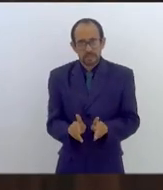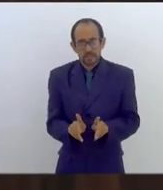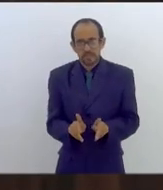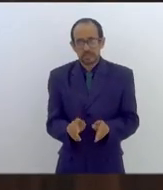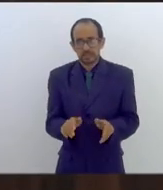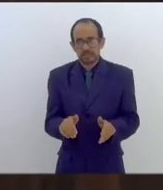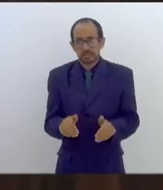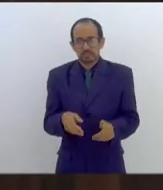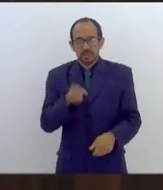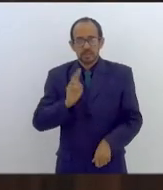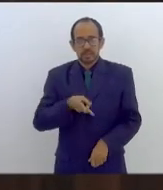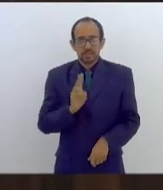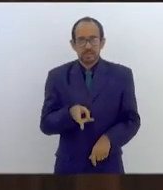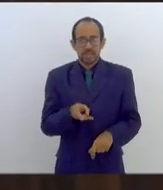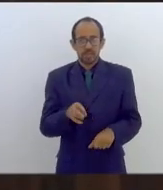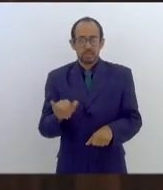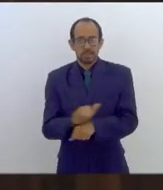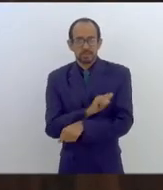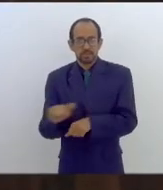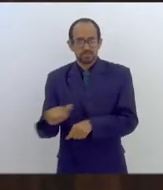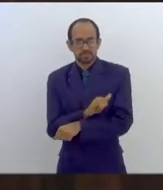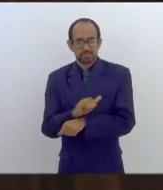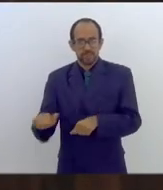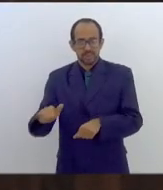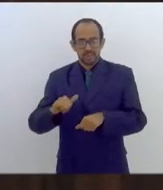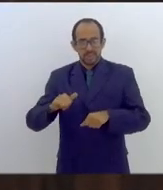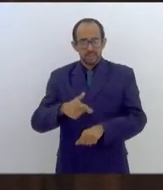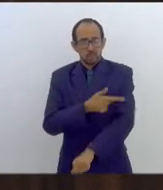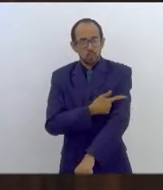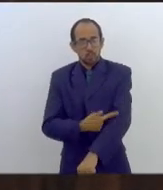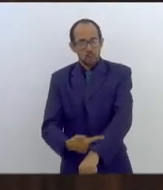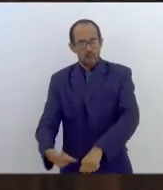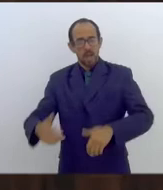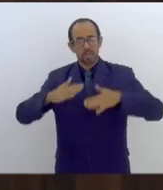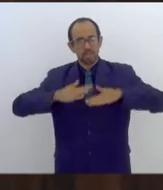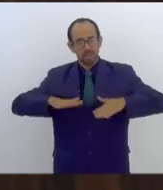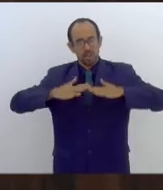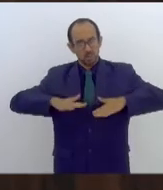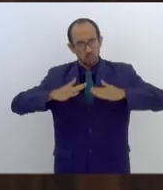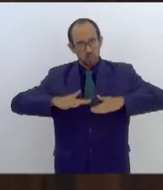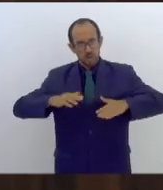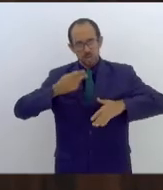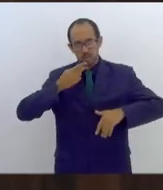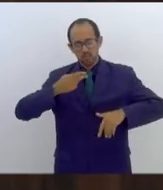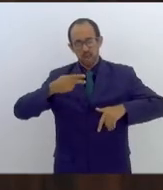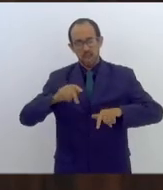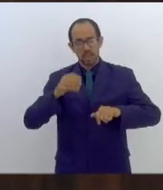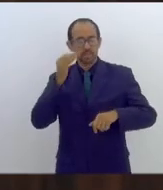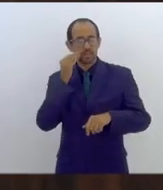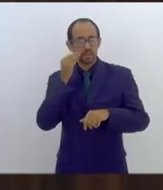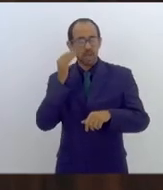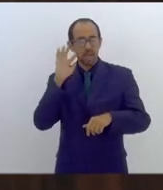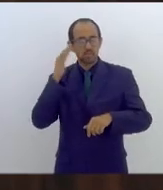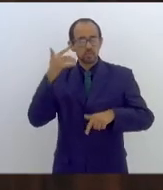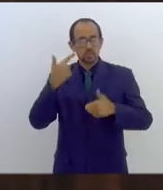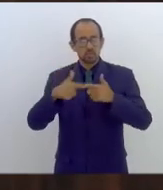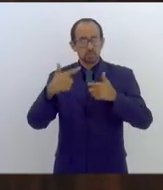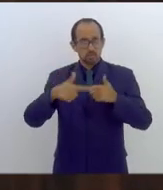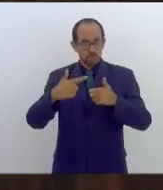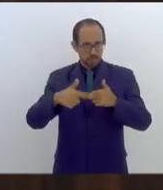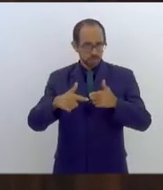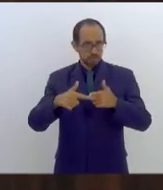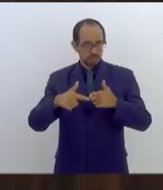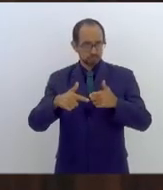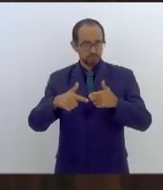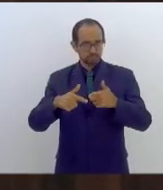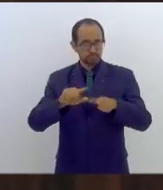sempre essa forma educada tranquila de falar de tentar resolver os problemas e